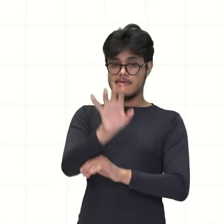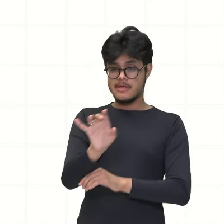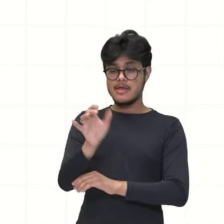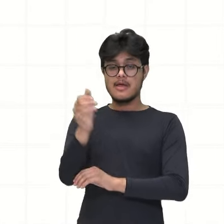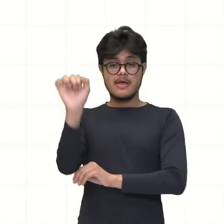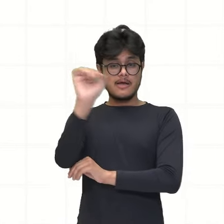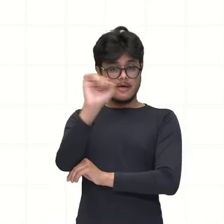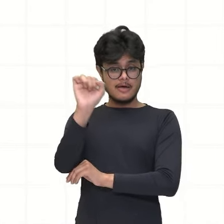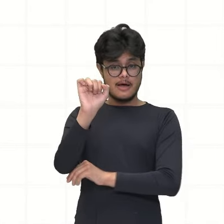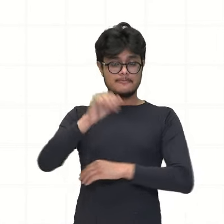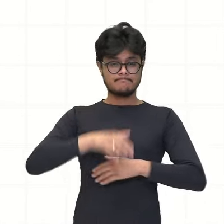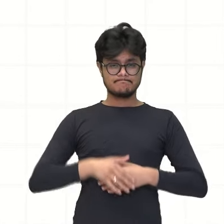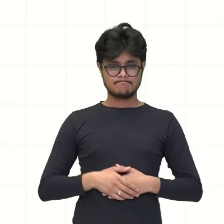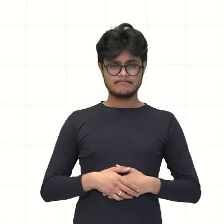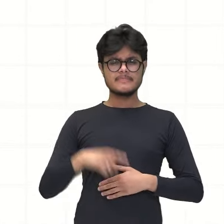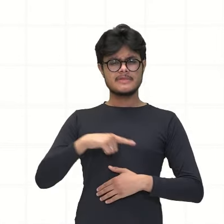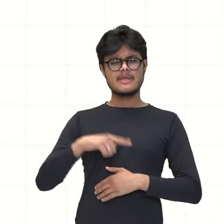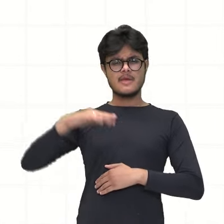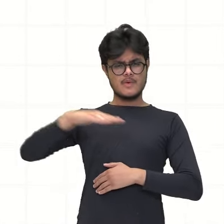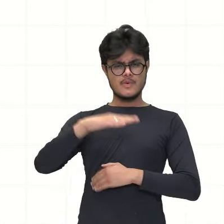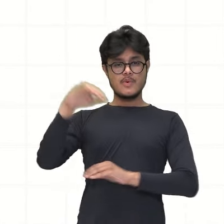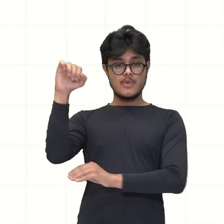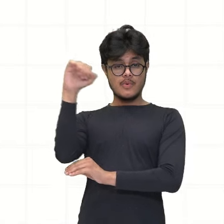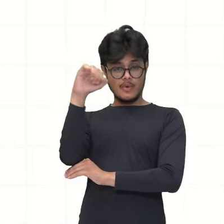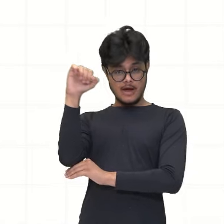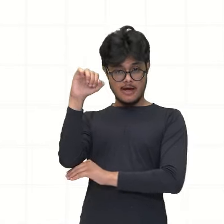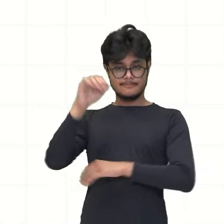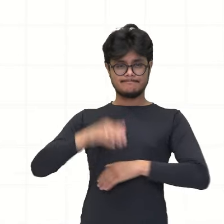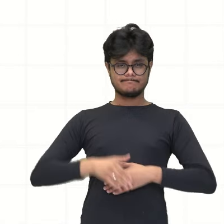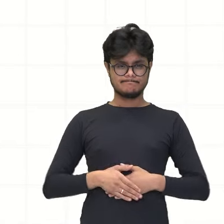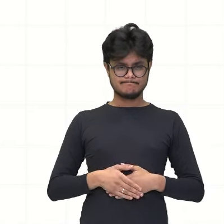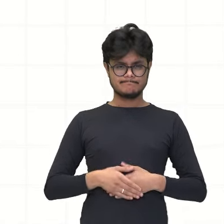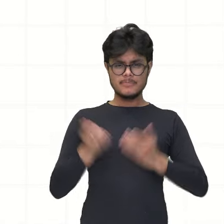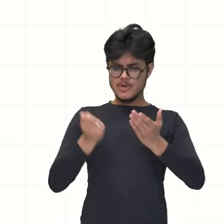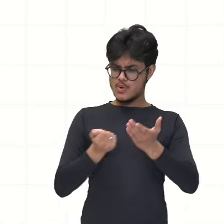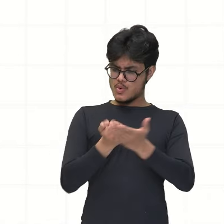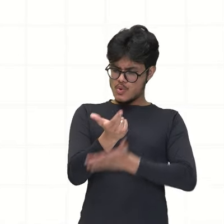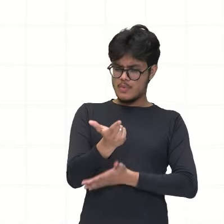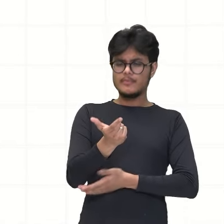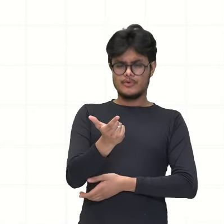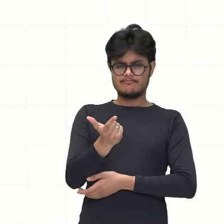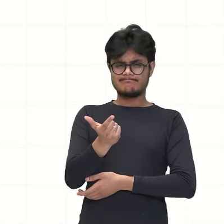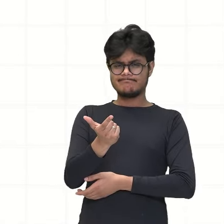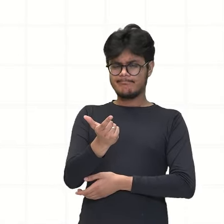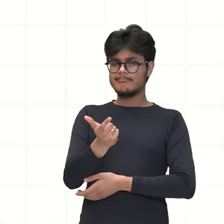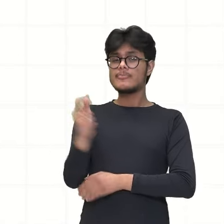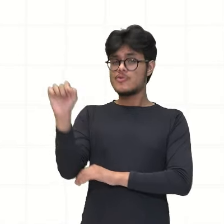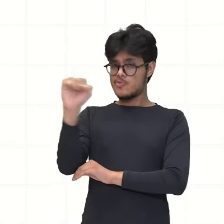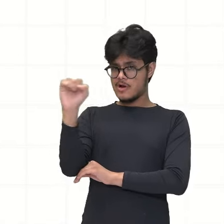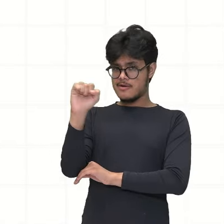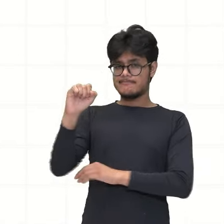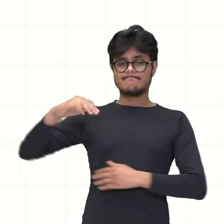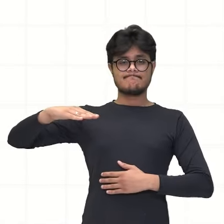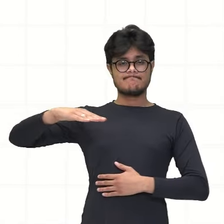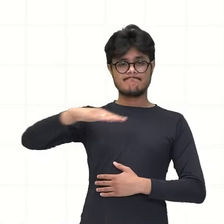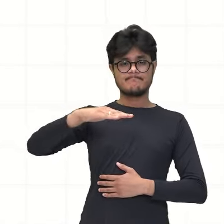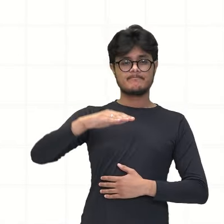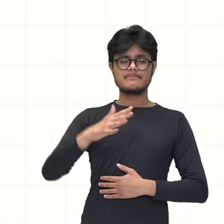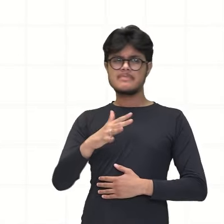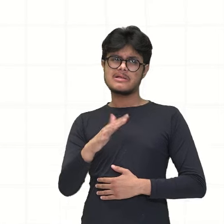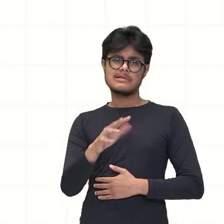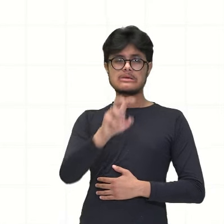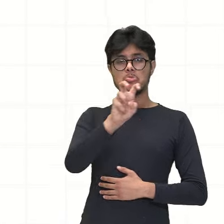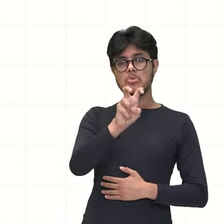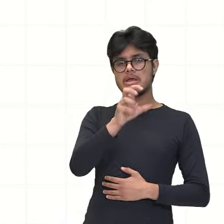possui um Ford Ka em janeiro de 2023. Possuía, né, um Ford Ka em janeiro de 2023.